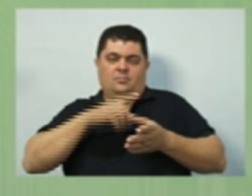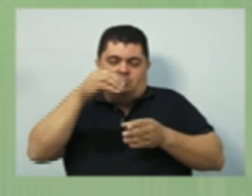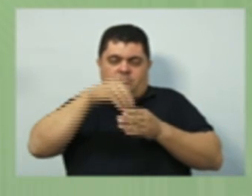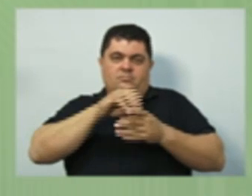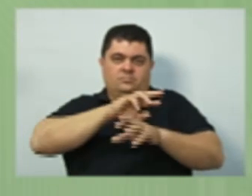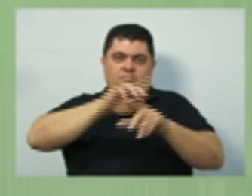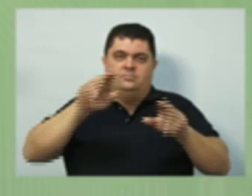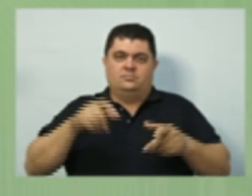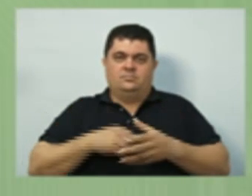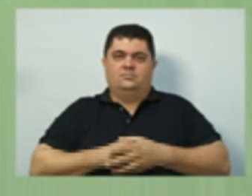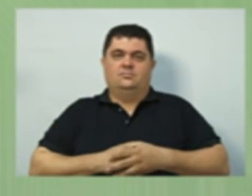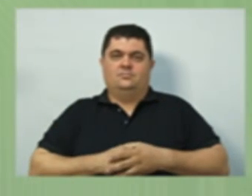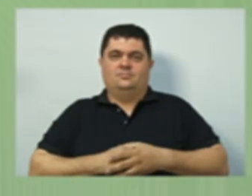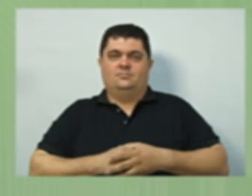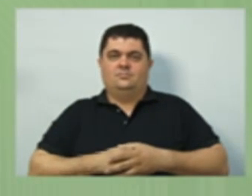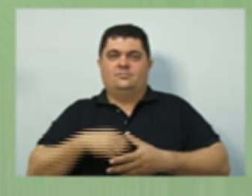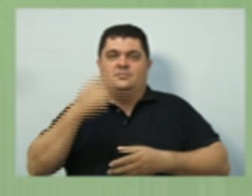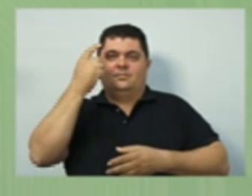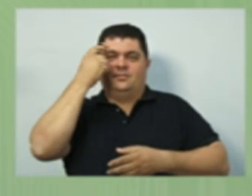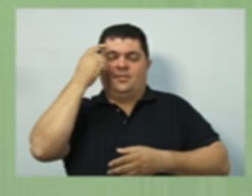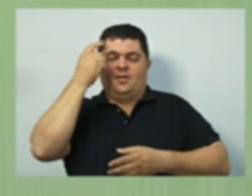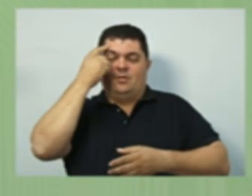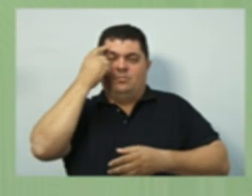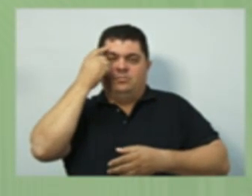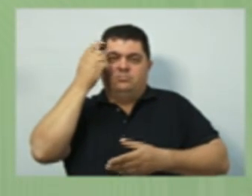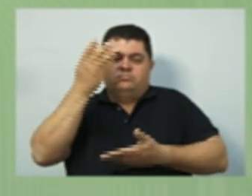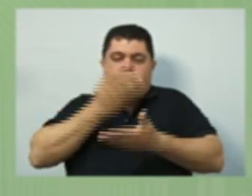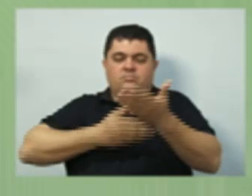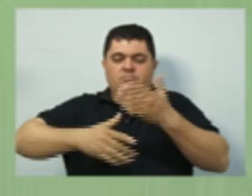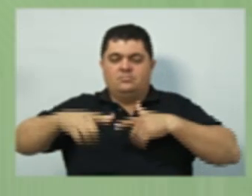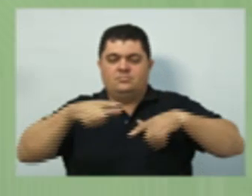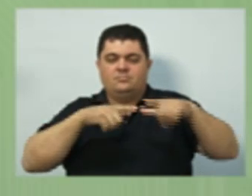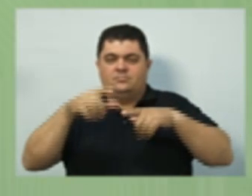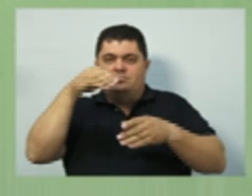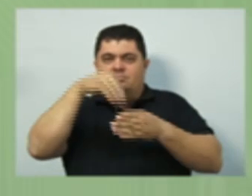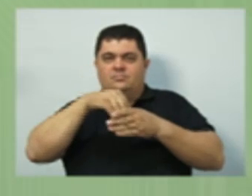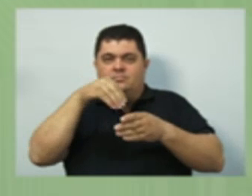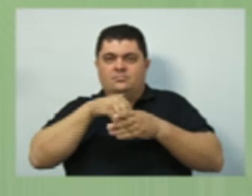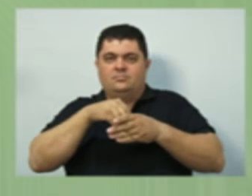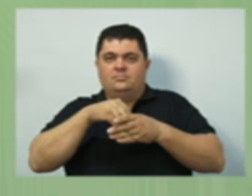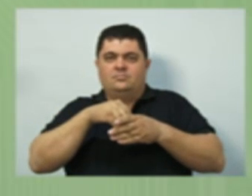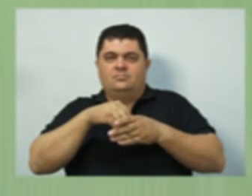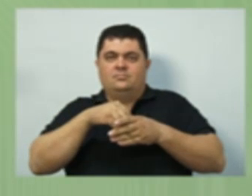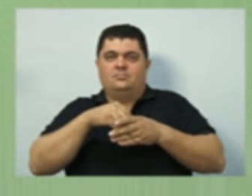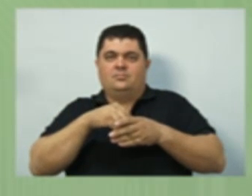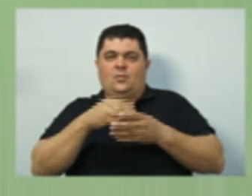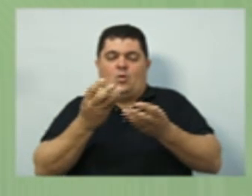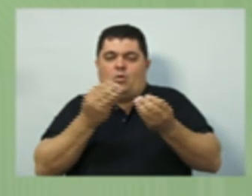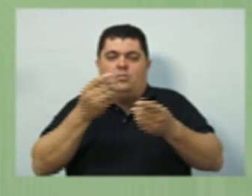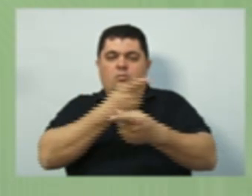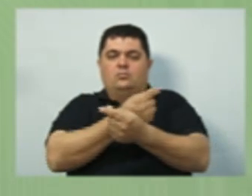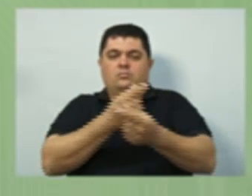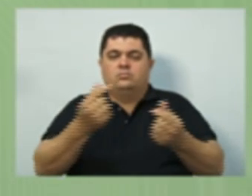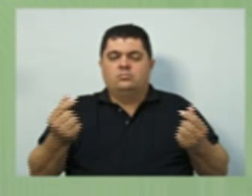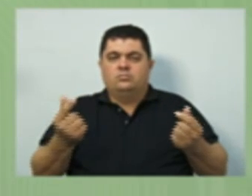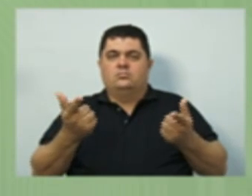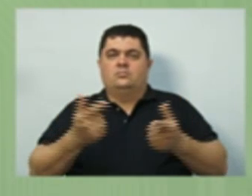inseridas. Pensar as relações de trabalho dentro do modo de produção